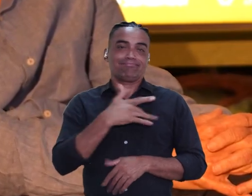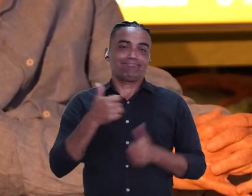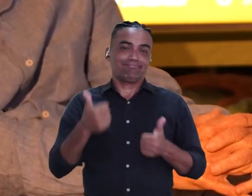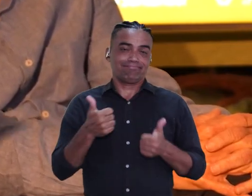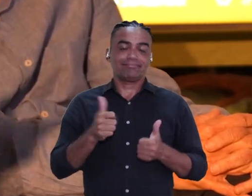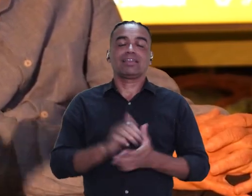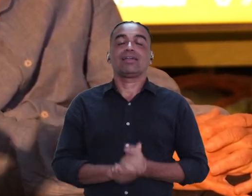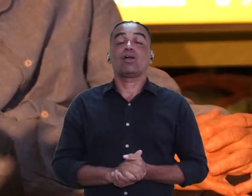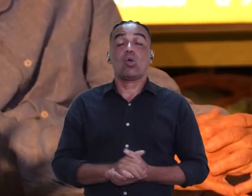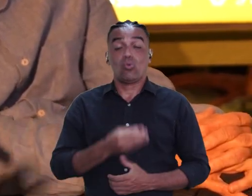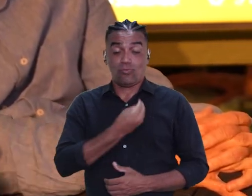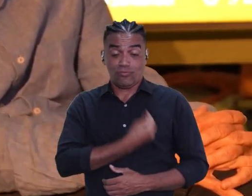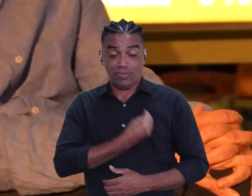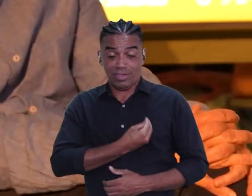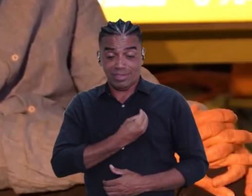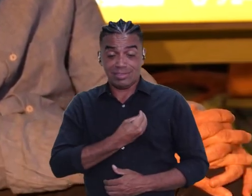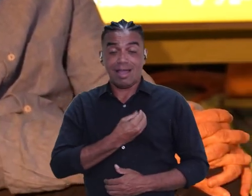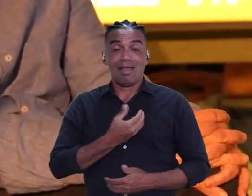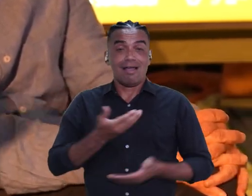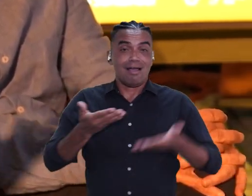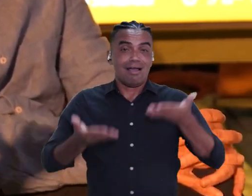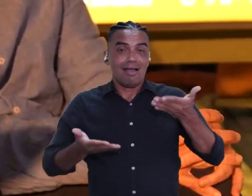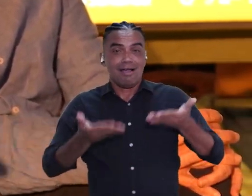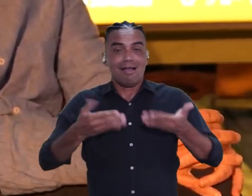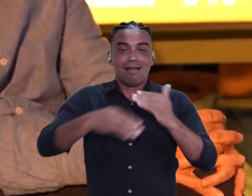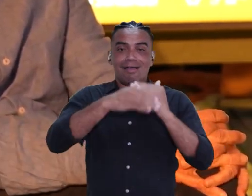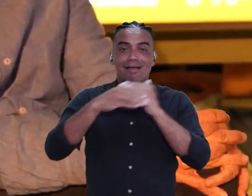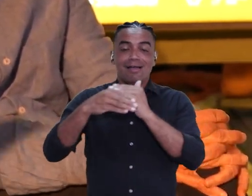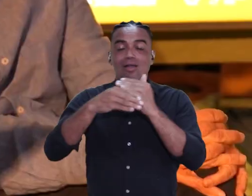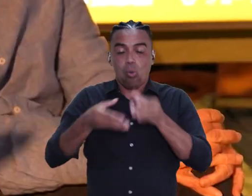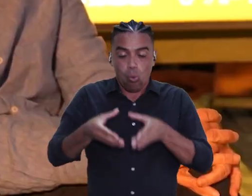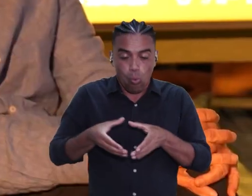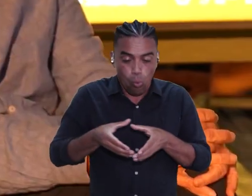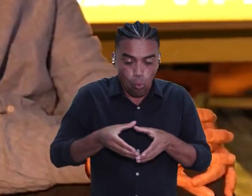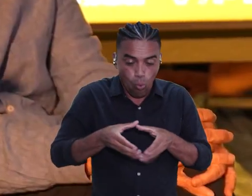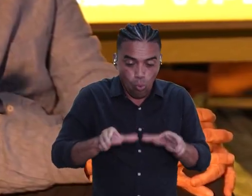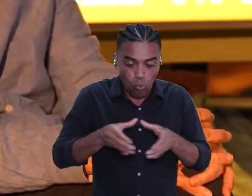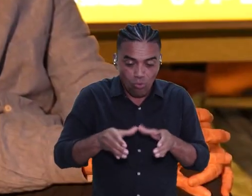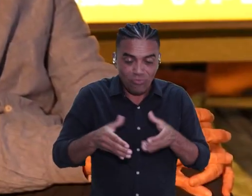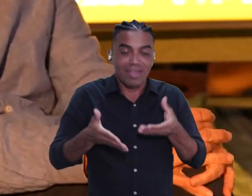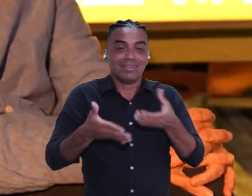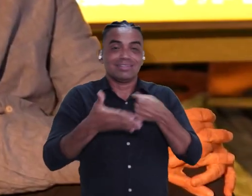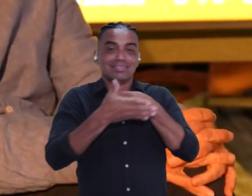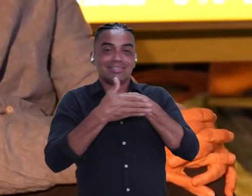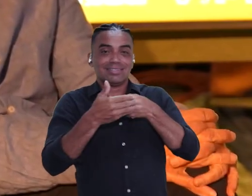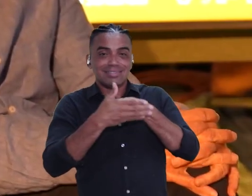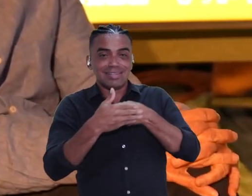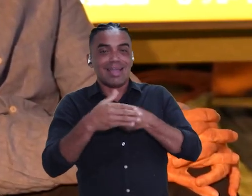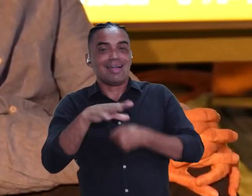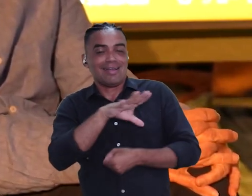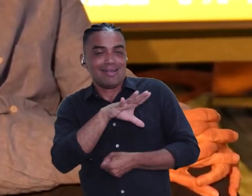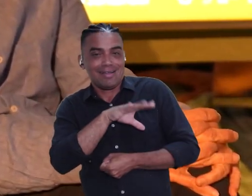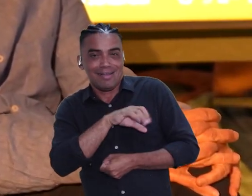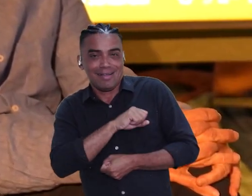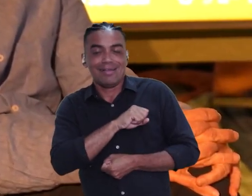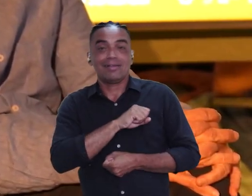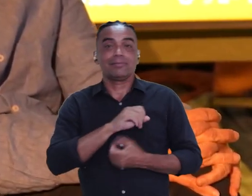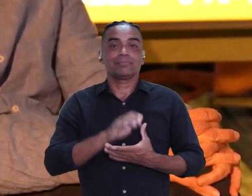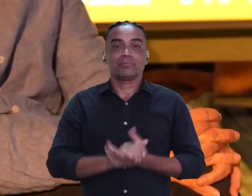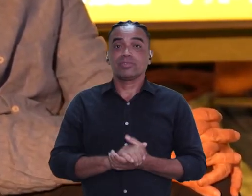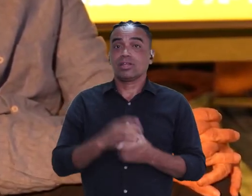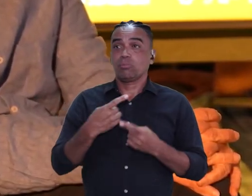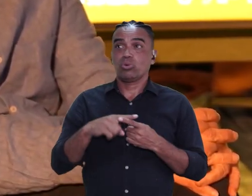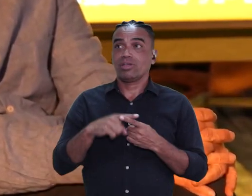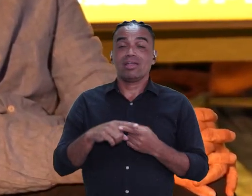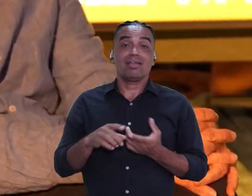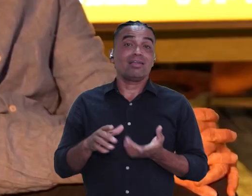né? Ou de vida em harmonia, né, ou de convivência amorosa, afetuosa, porque